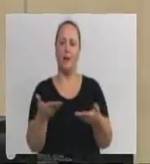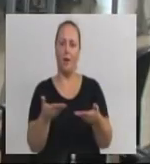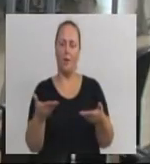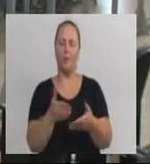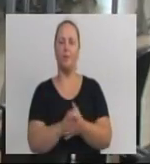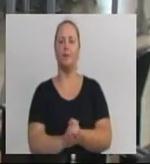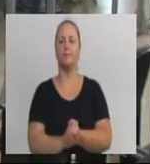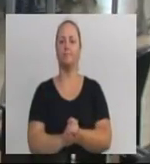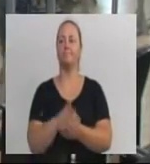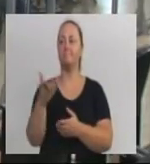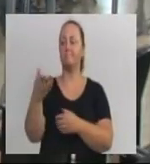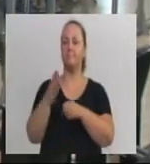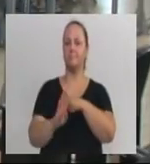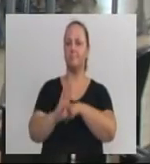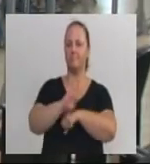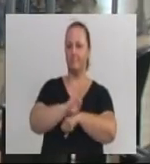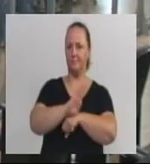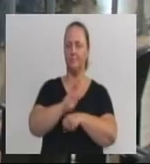Zeca Bombeiro.